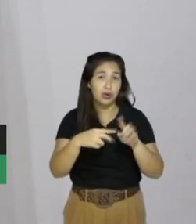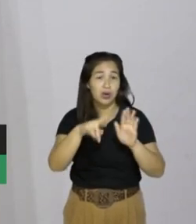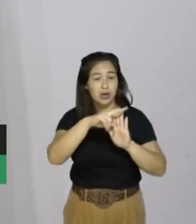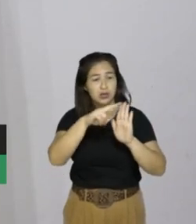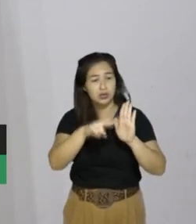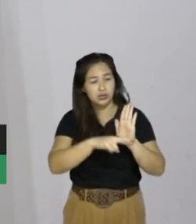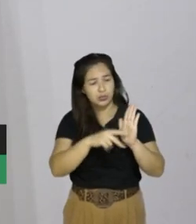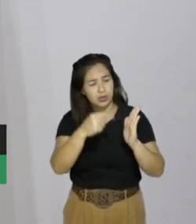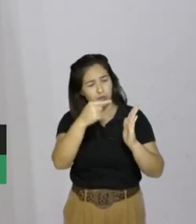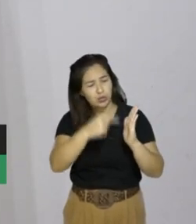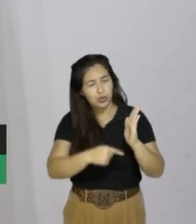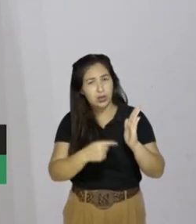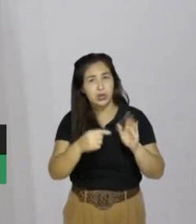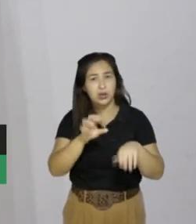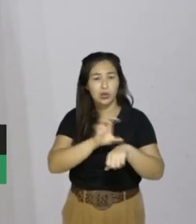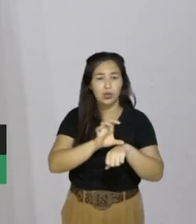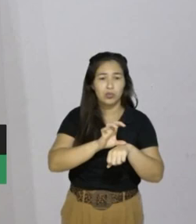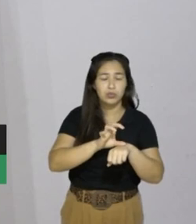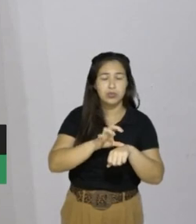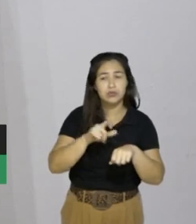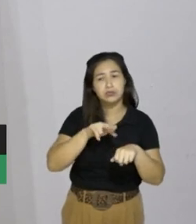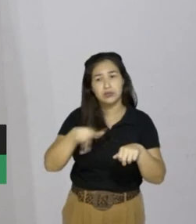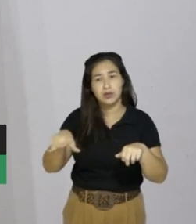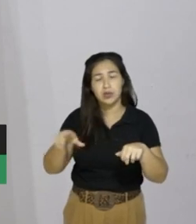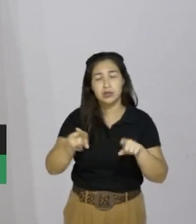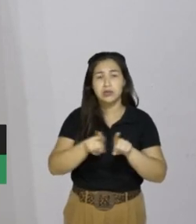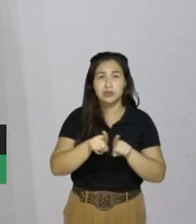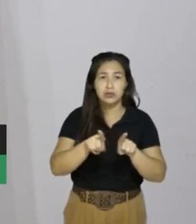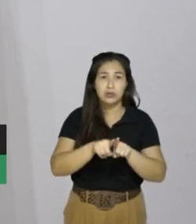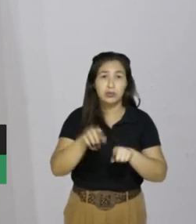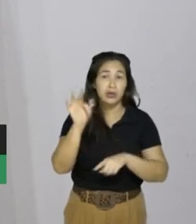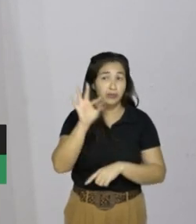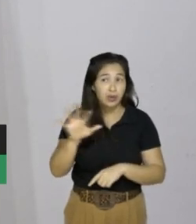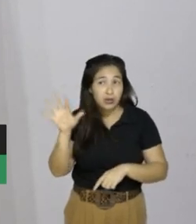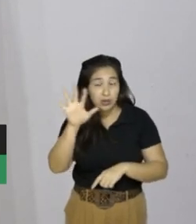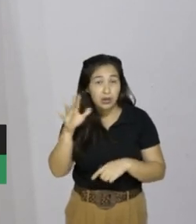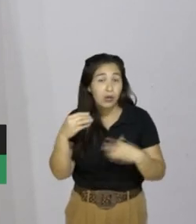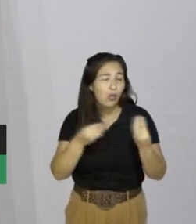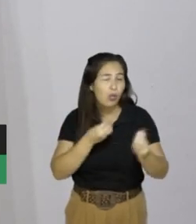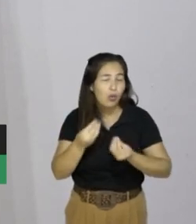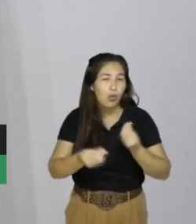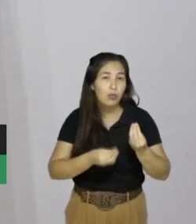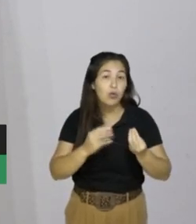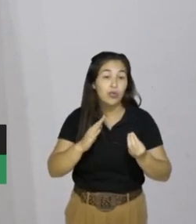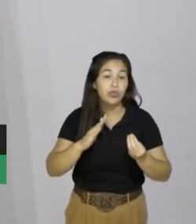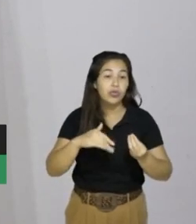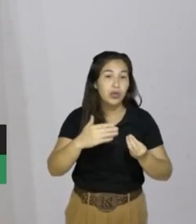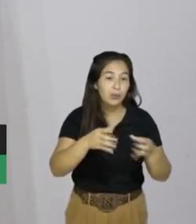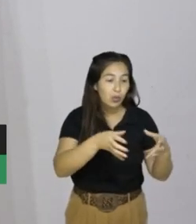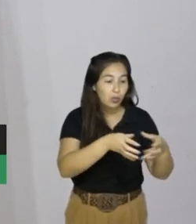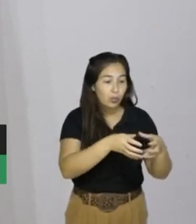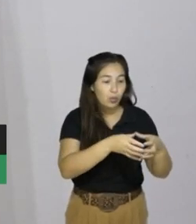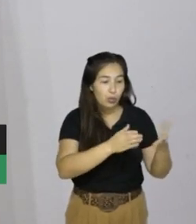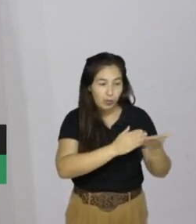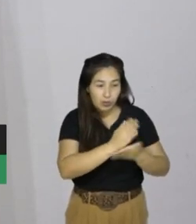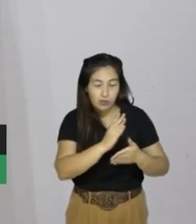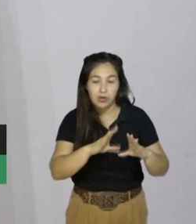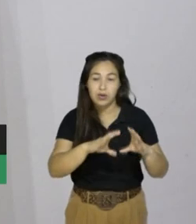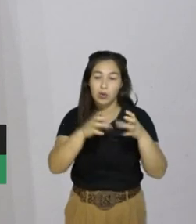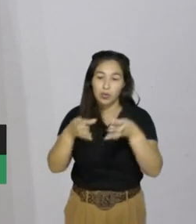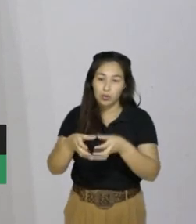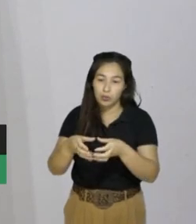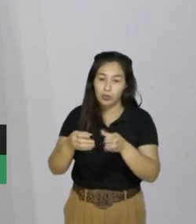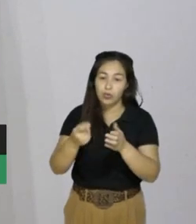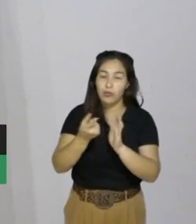constituição do Estado de Santa Catarina e pela Constituição Federal posteriormente vai para a comissão de Finanças e tributação